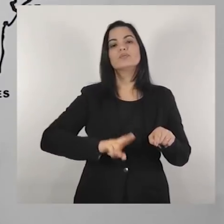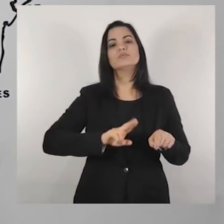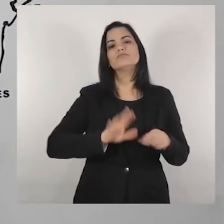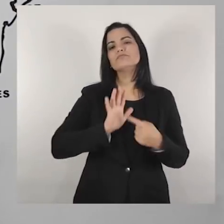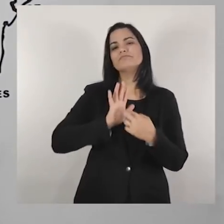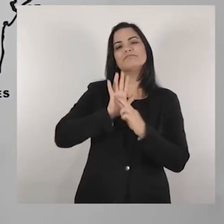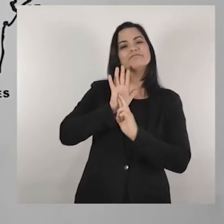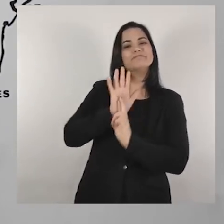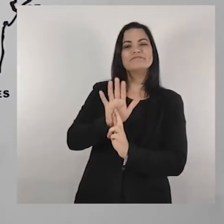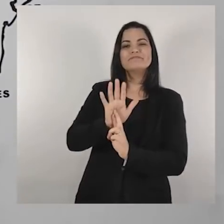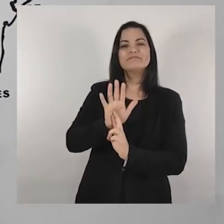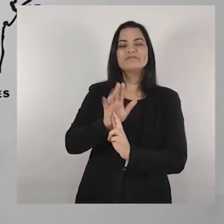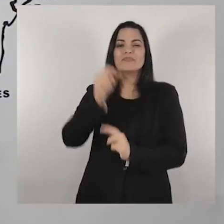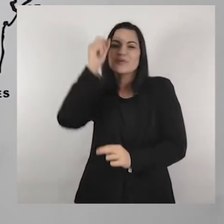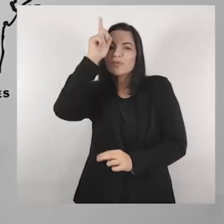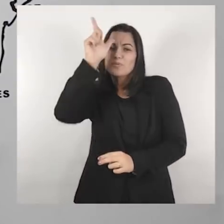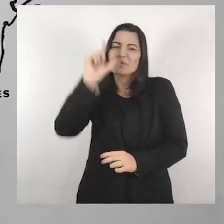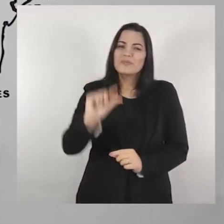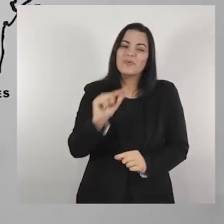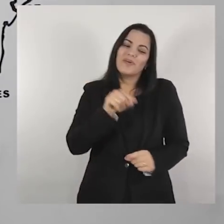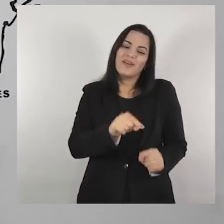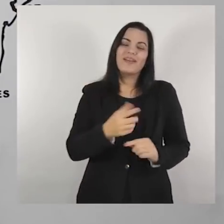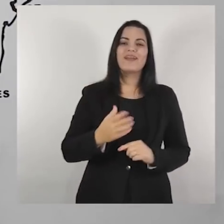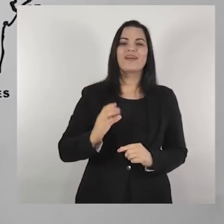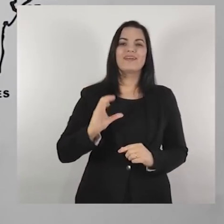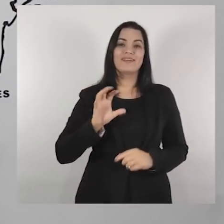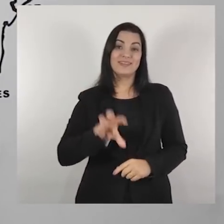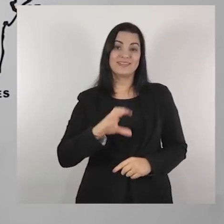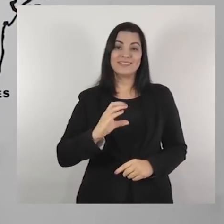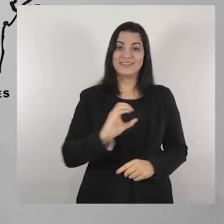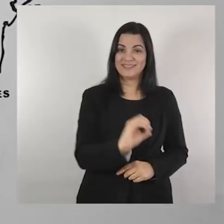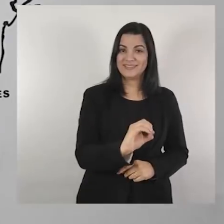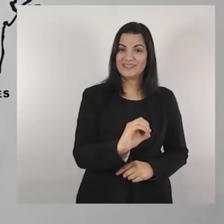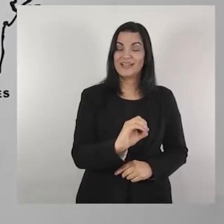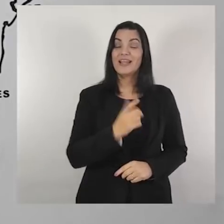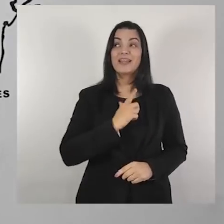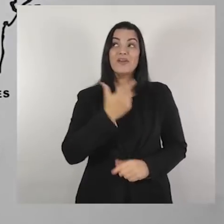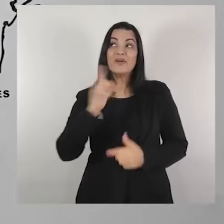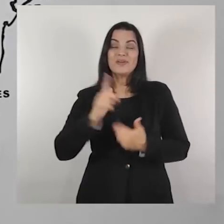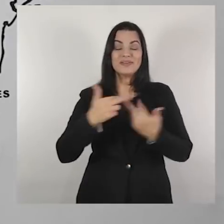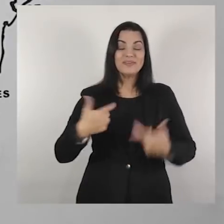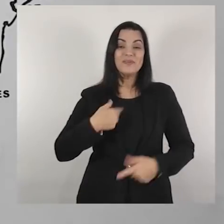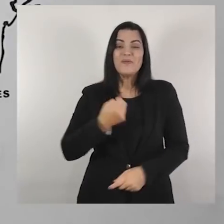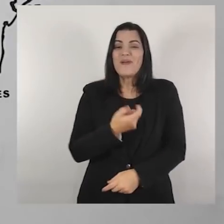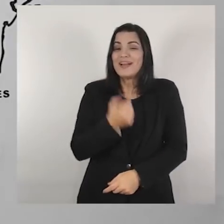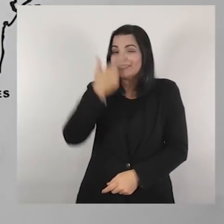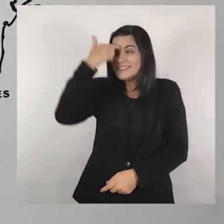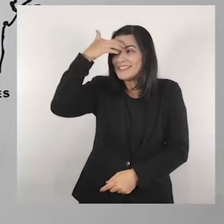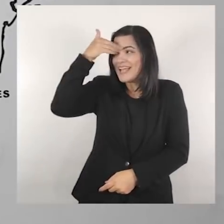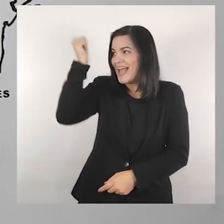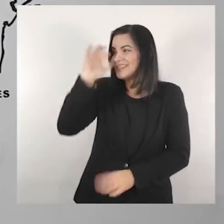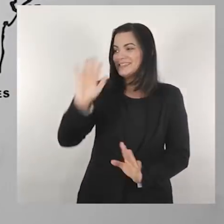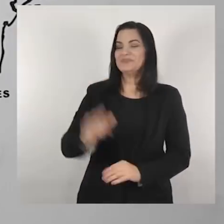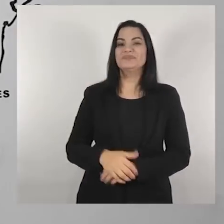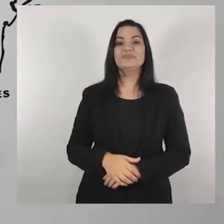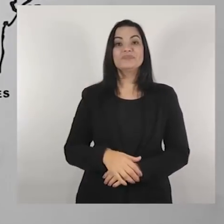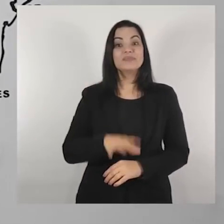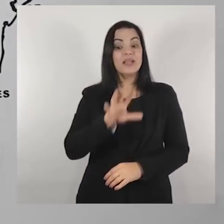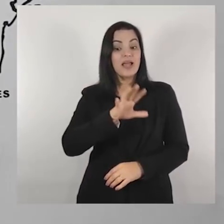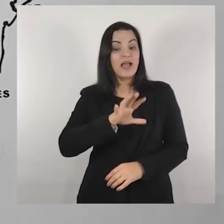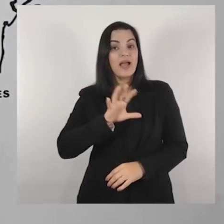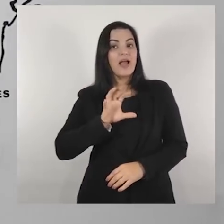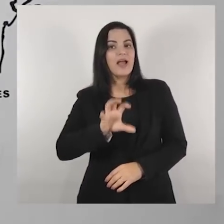representa um pouquinho da cultura da região centro-oeste. Ah, e tem uma coisinha que eu já ia me esquecendo de